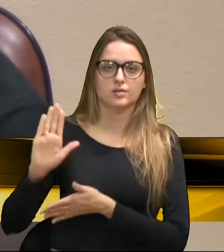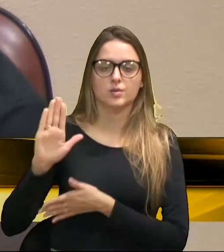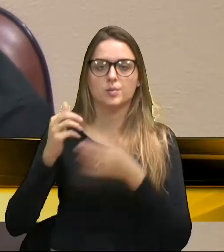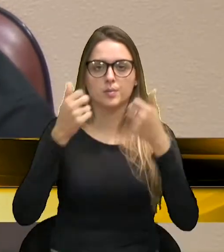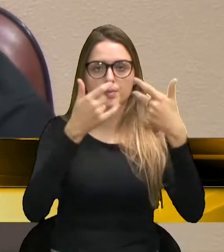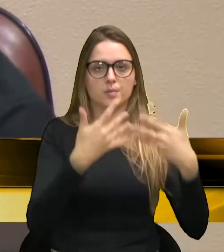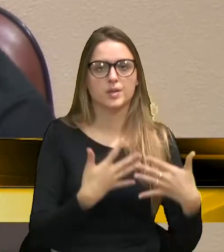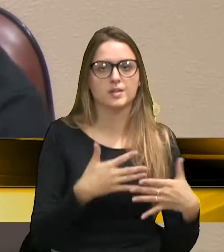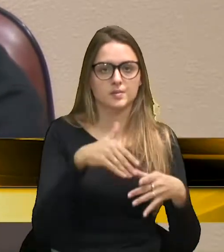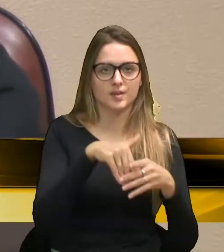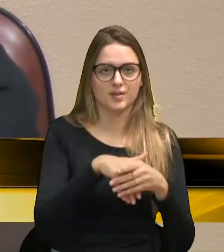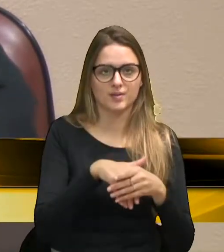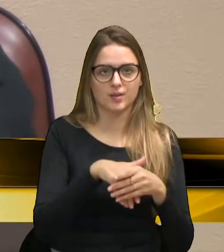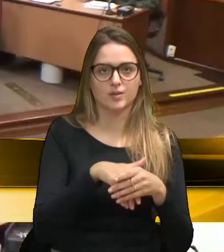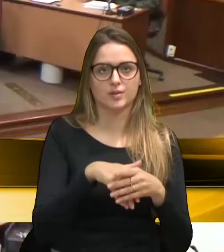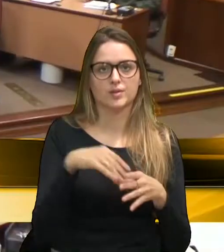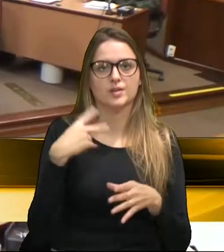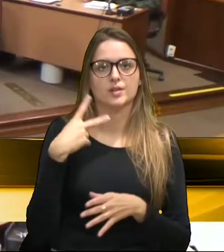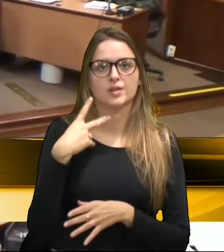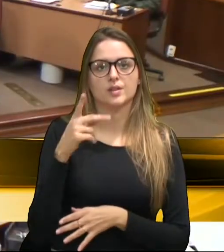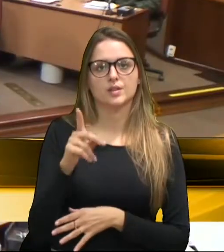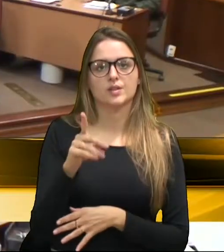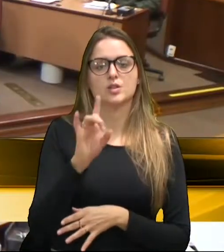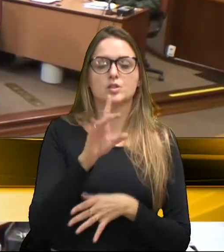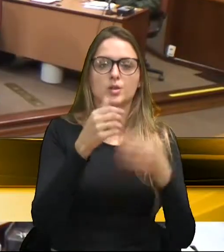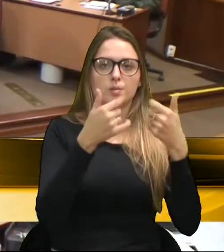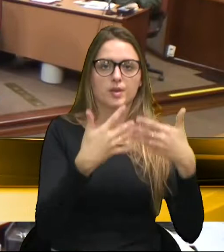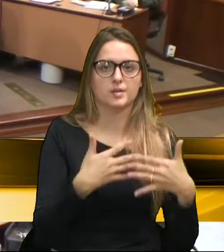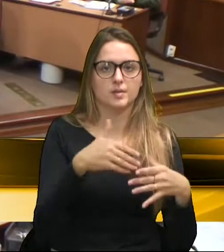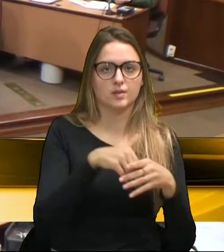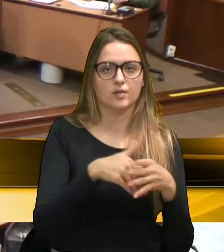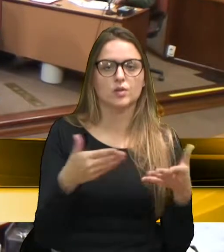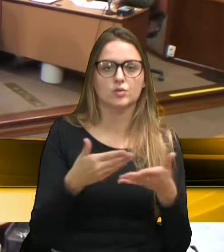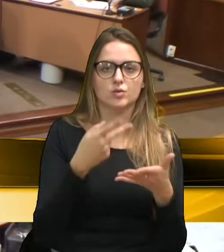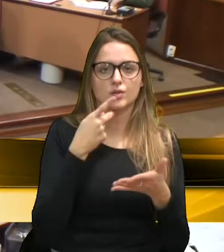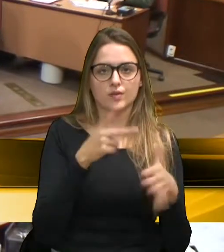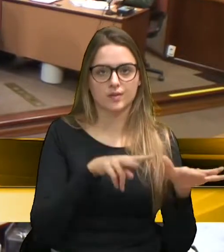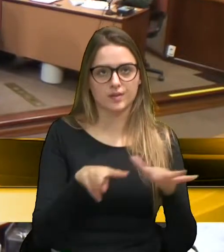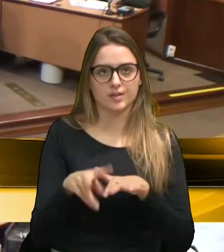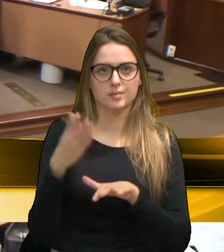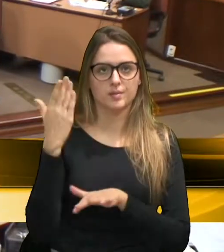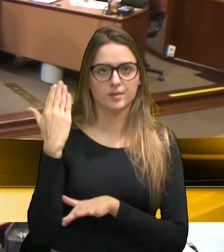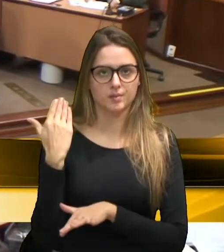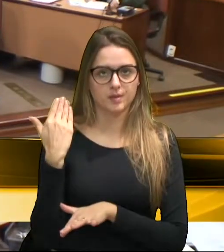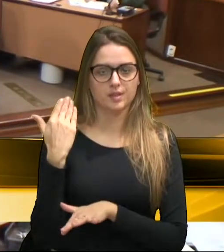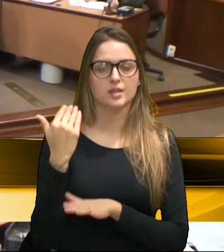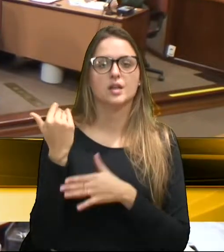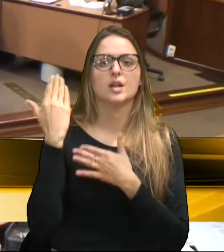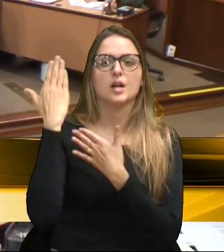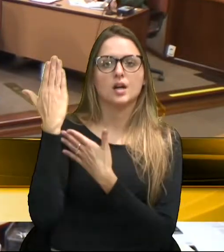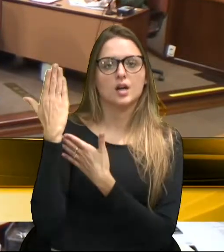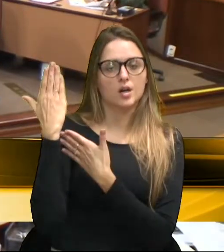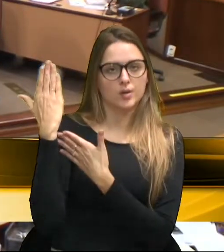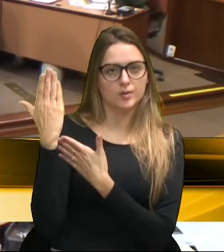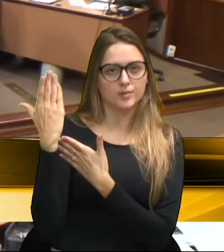declarar o voto. Para declarar o voto. Presidente, só para declarar o voto, já falei semana passada, essa homenagem